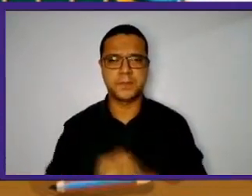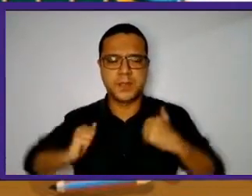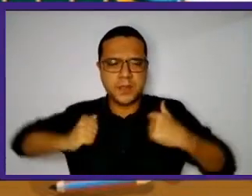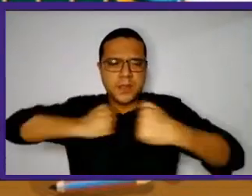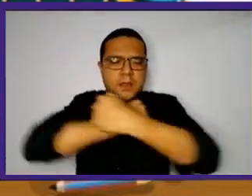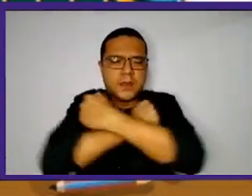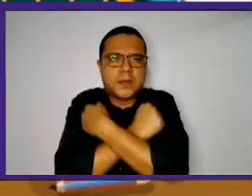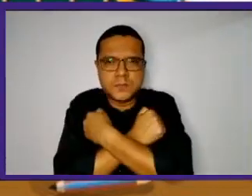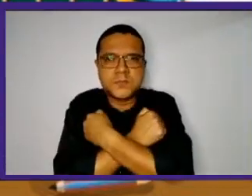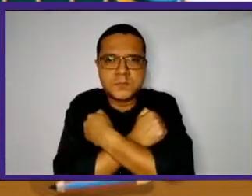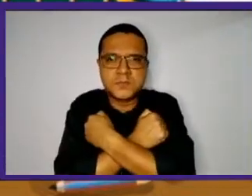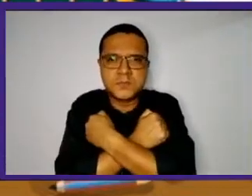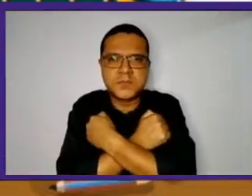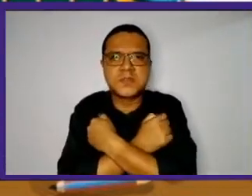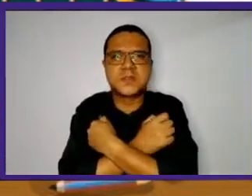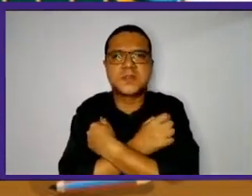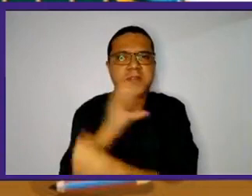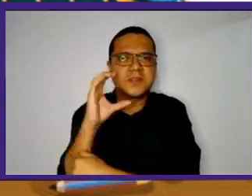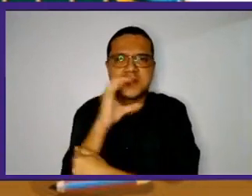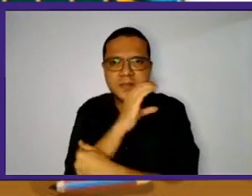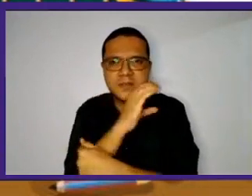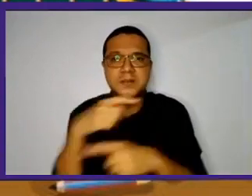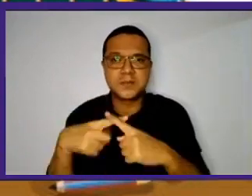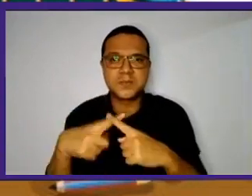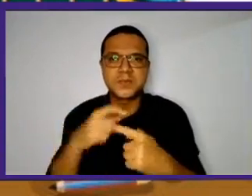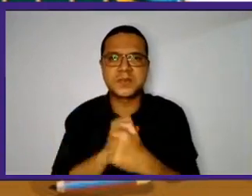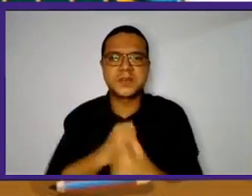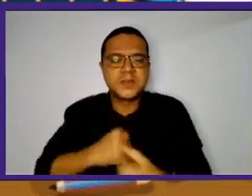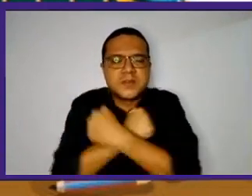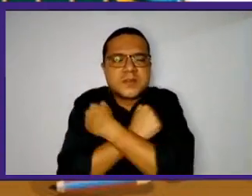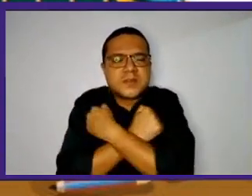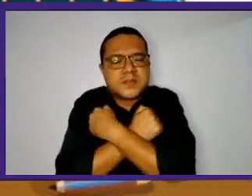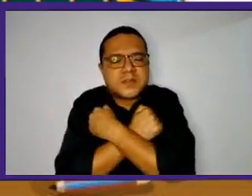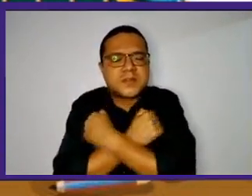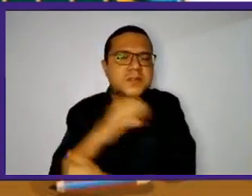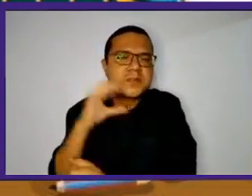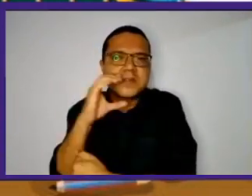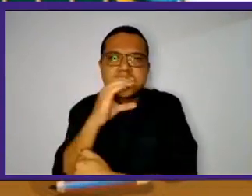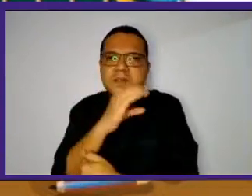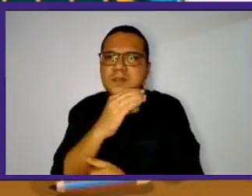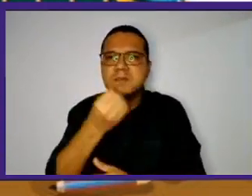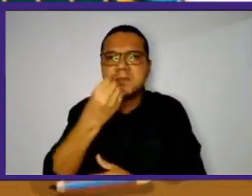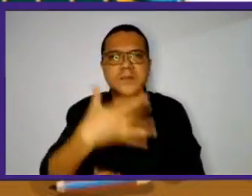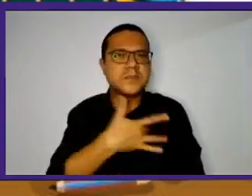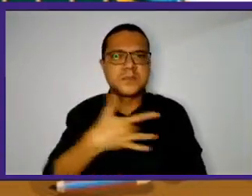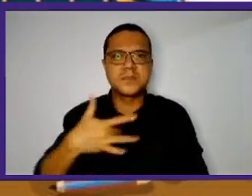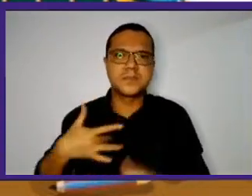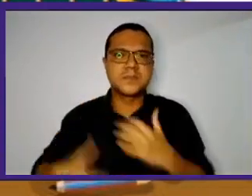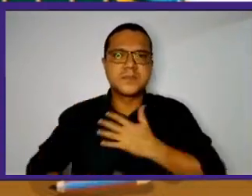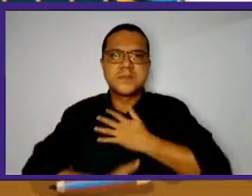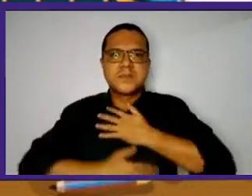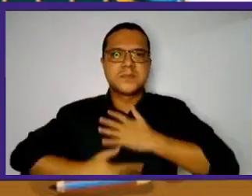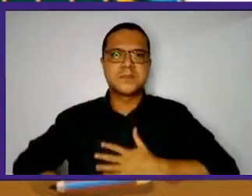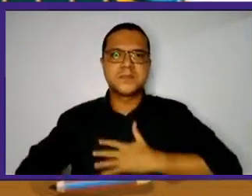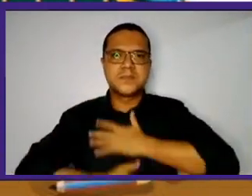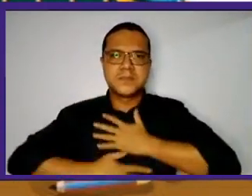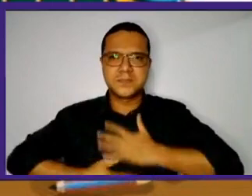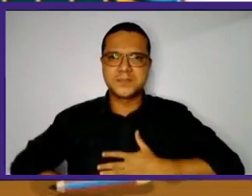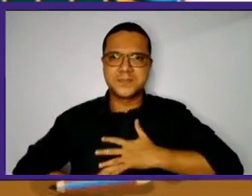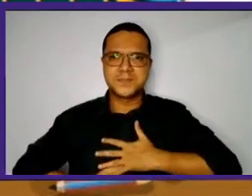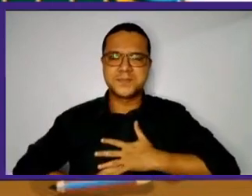cobertor quentinho. Por quê? Porque vai aumentar a temperatura do teu corpo e tu vai se sentir, não é,